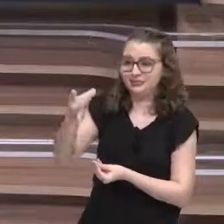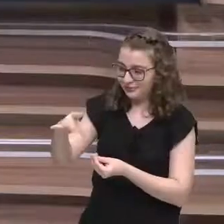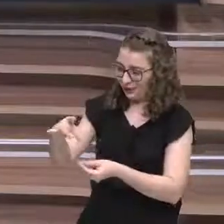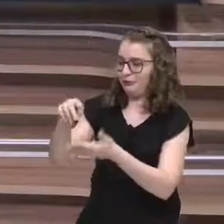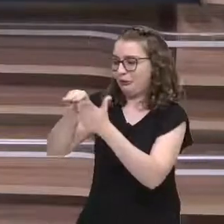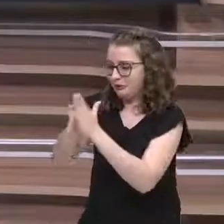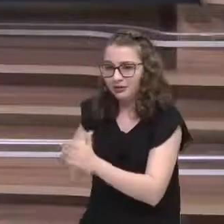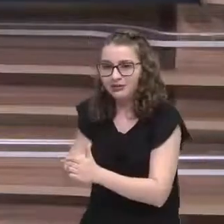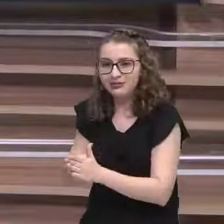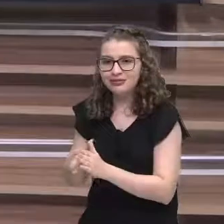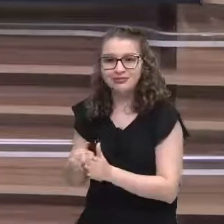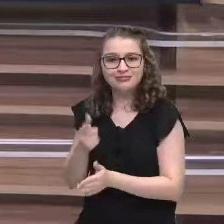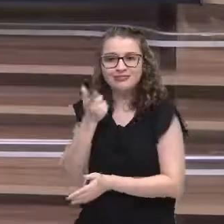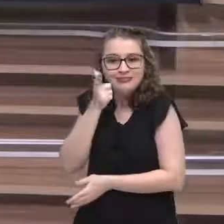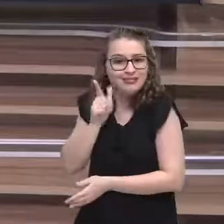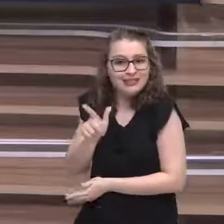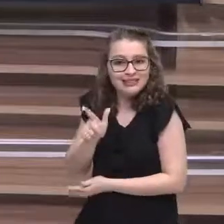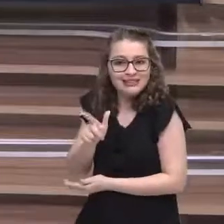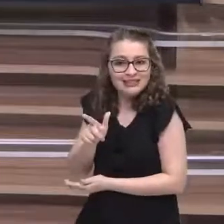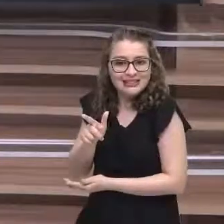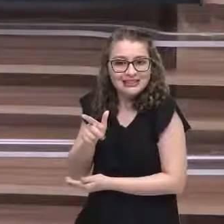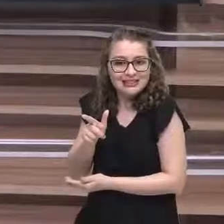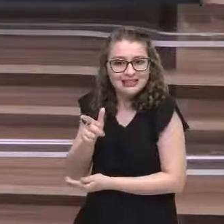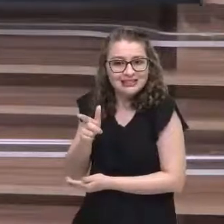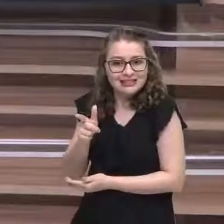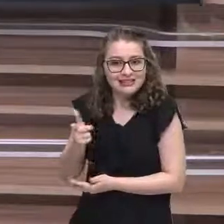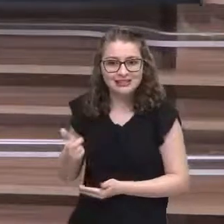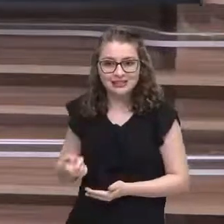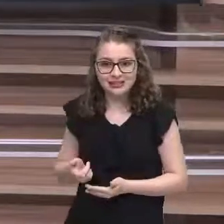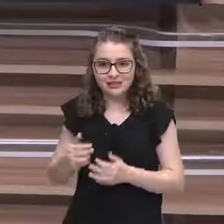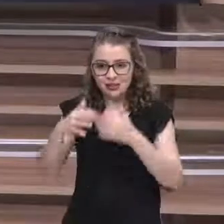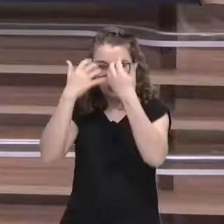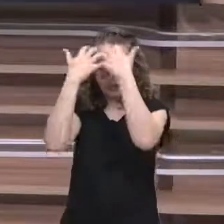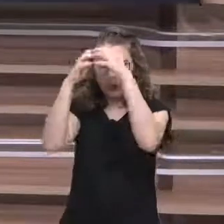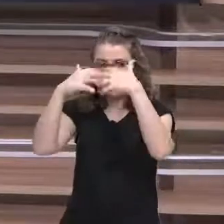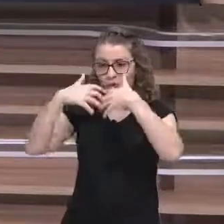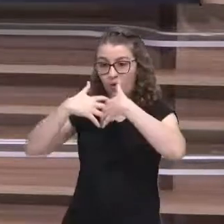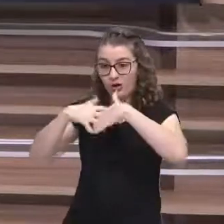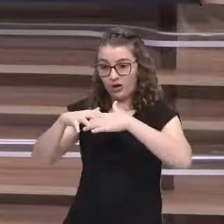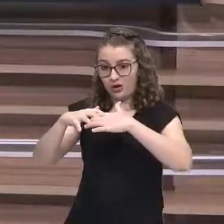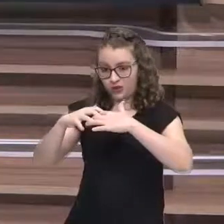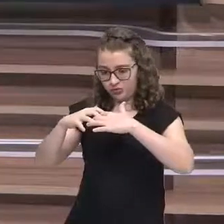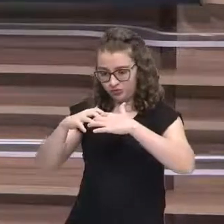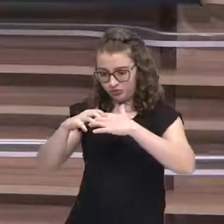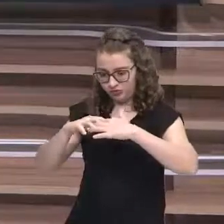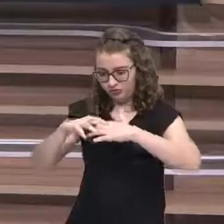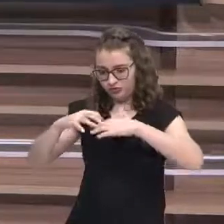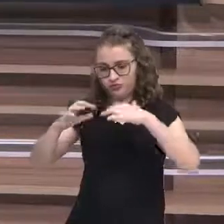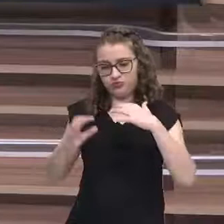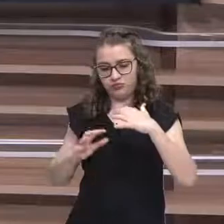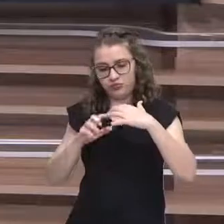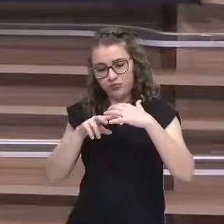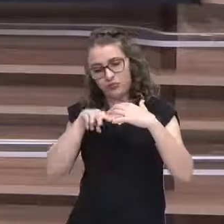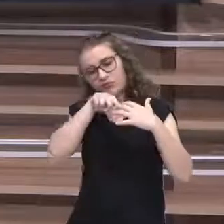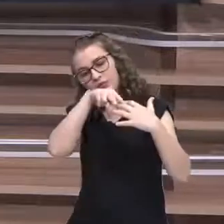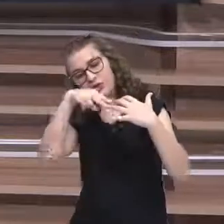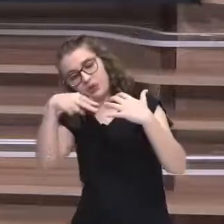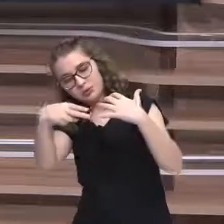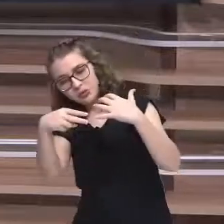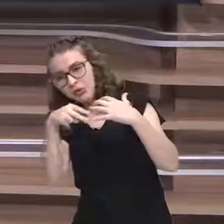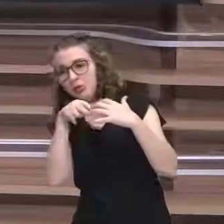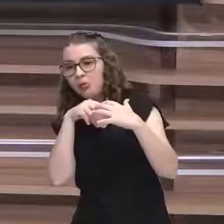né? Você vai ver várias coisas ali dentro, né? Se você faz uma... tira,